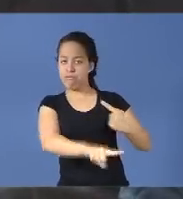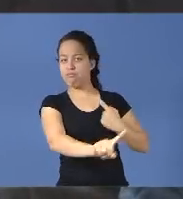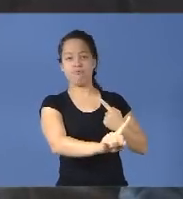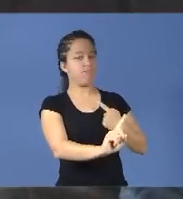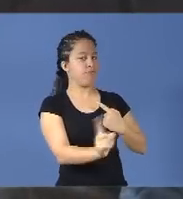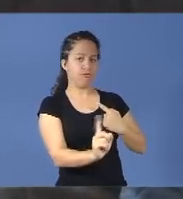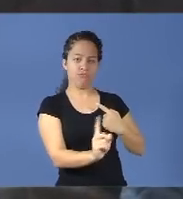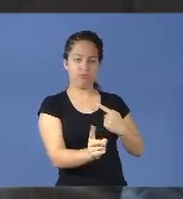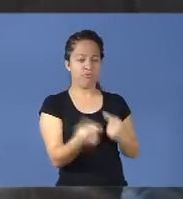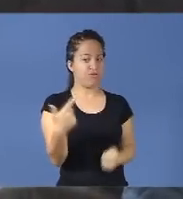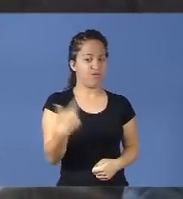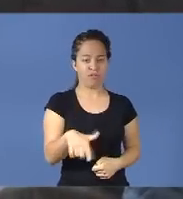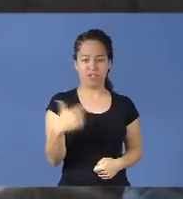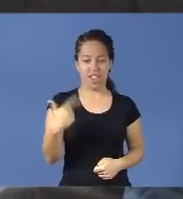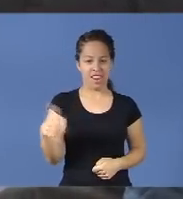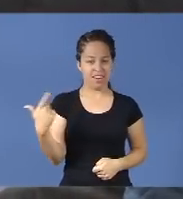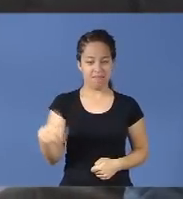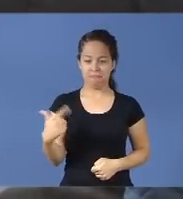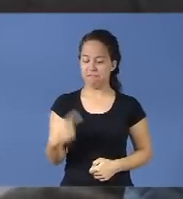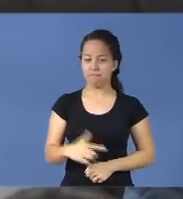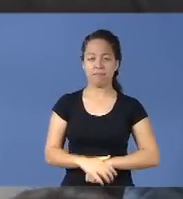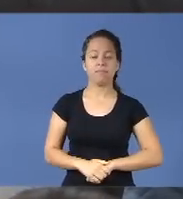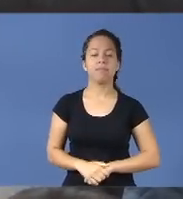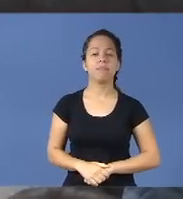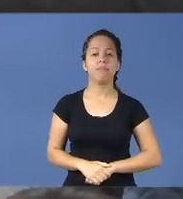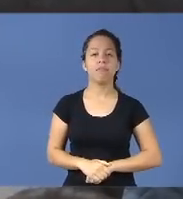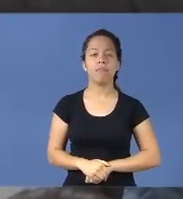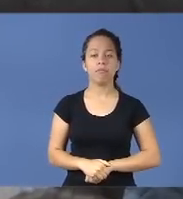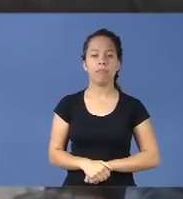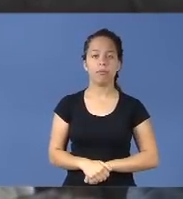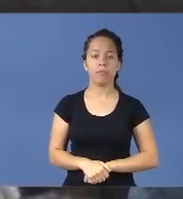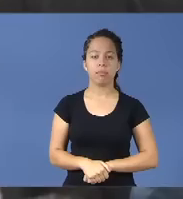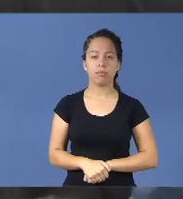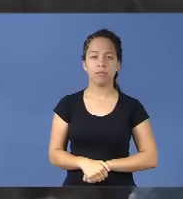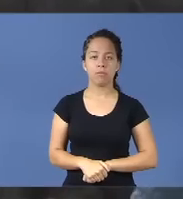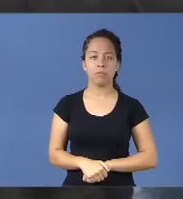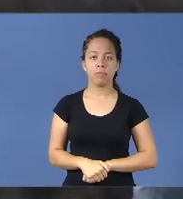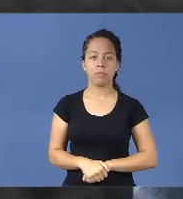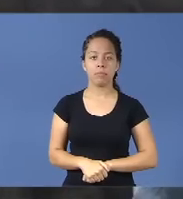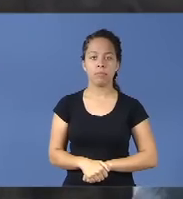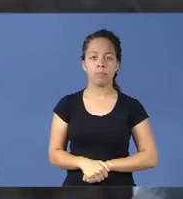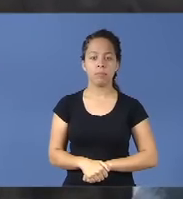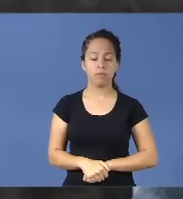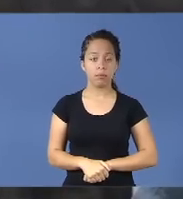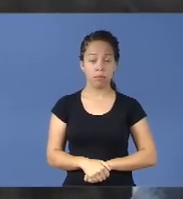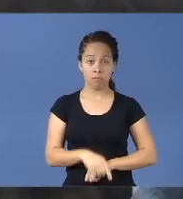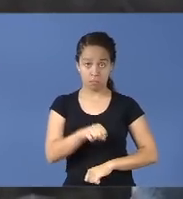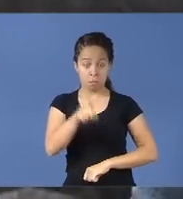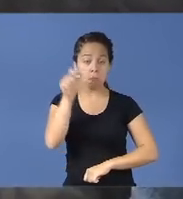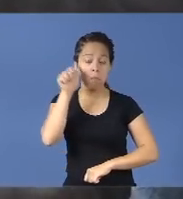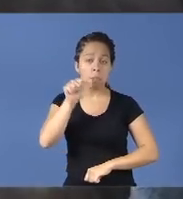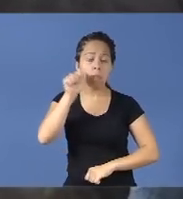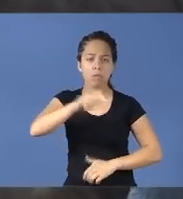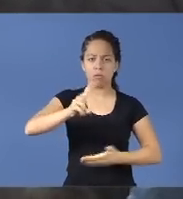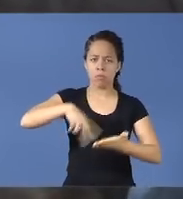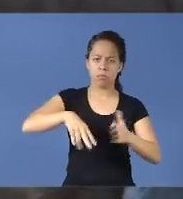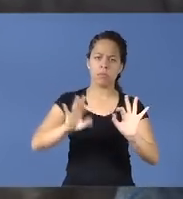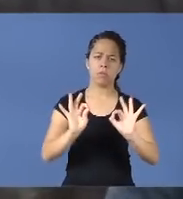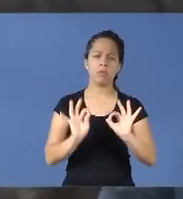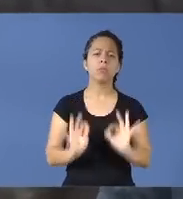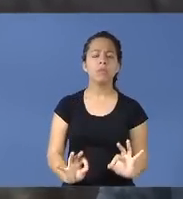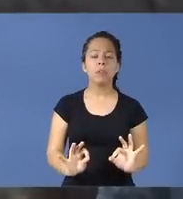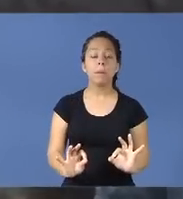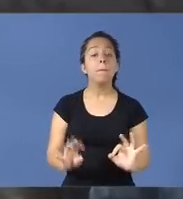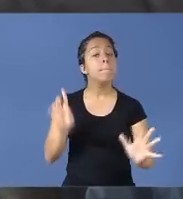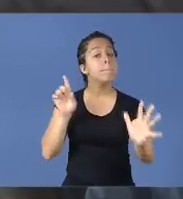nessa, nem memória em Jerusalém. O que a irmã leu está certo, mas a pergunta que vai ser